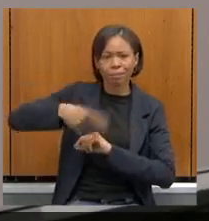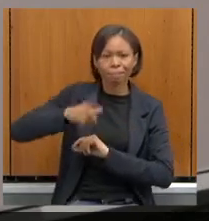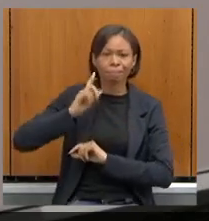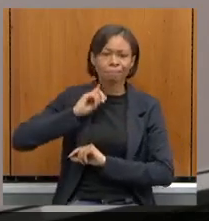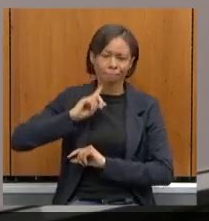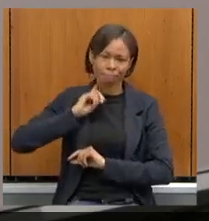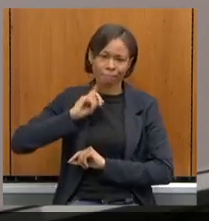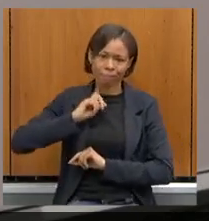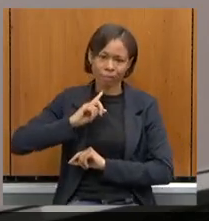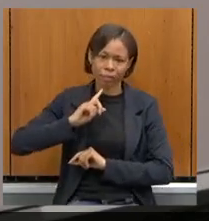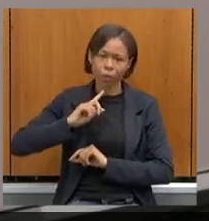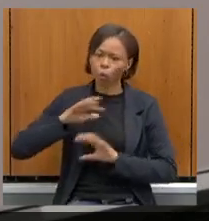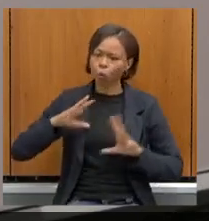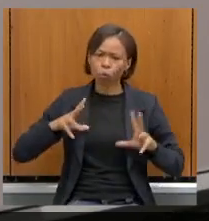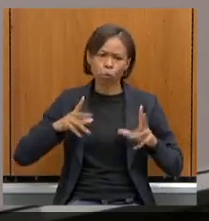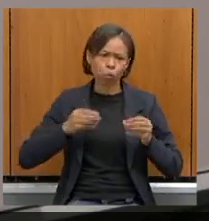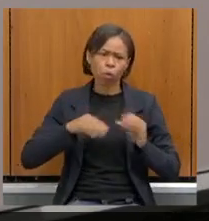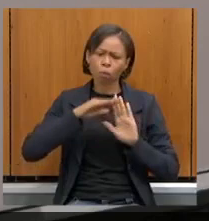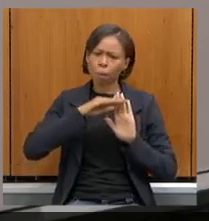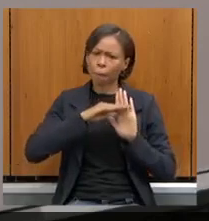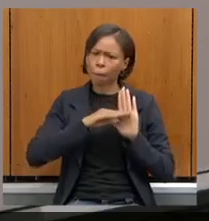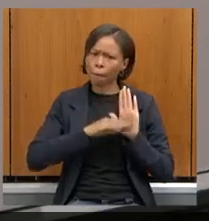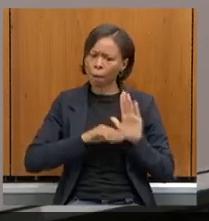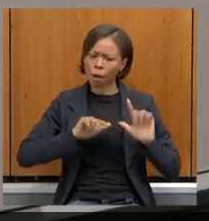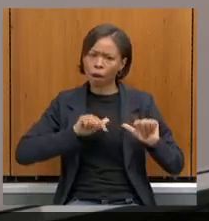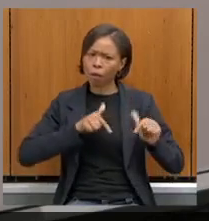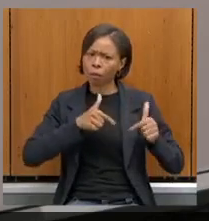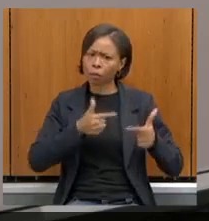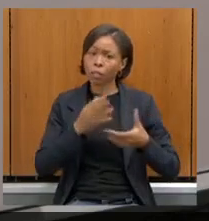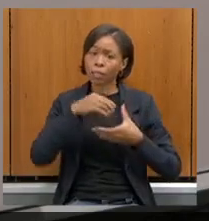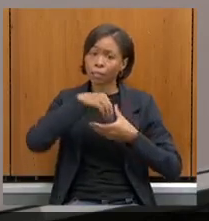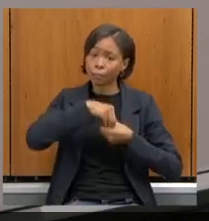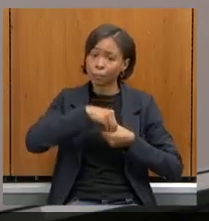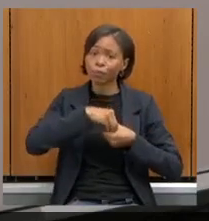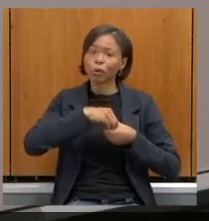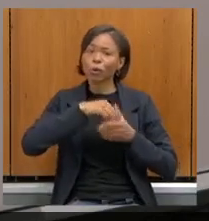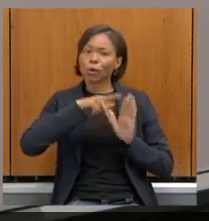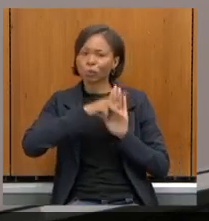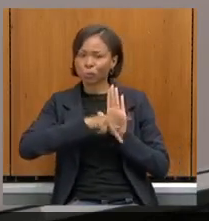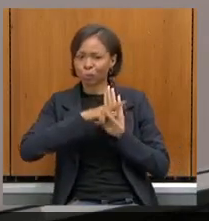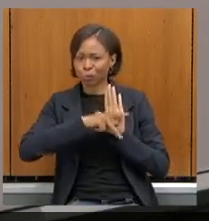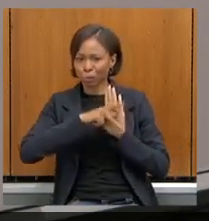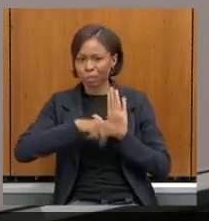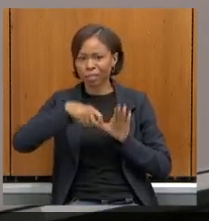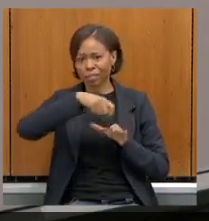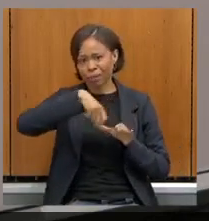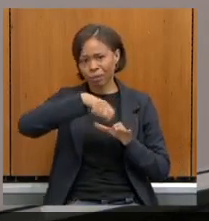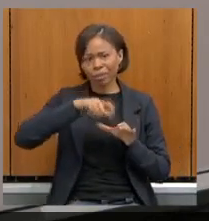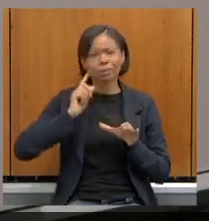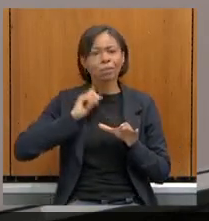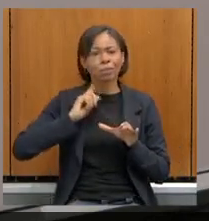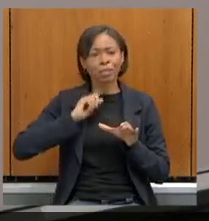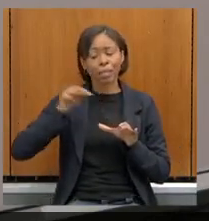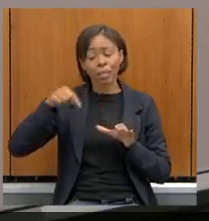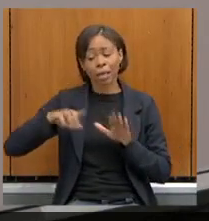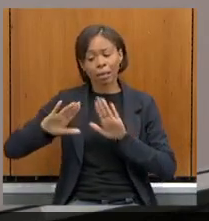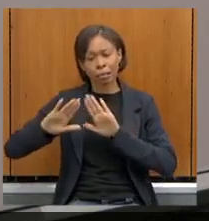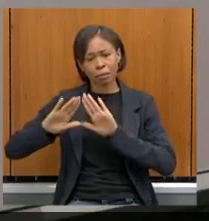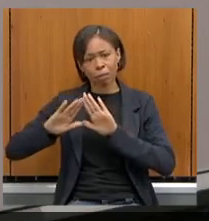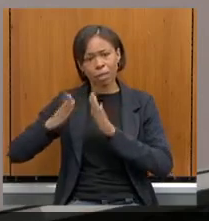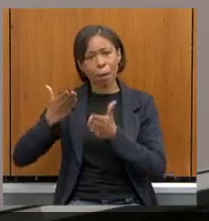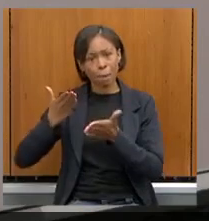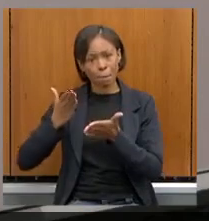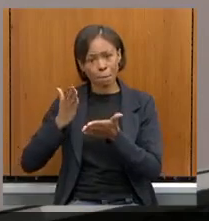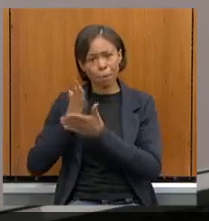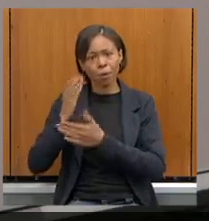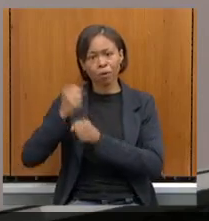previstas no plano da cozinha mineira, que essa casa aprovou no ano passado e